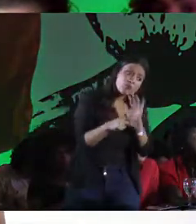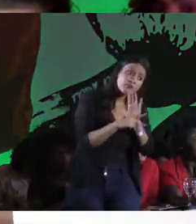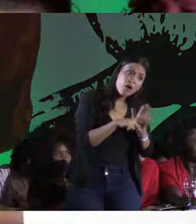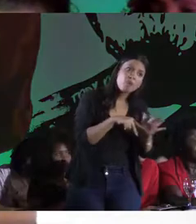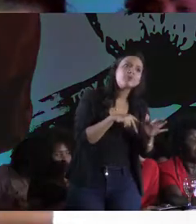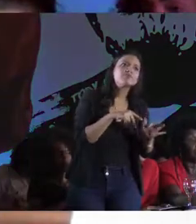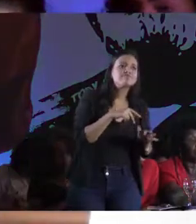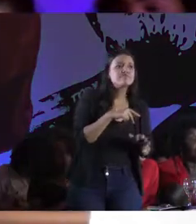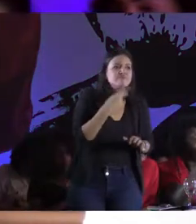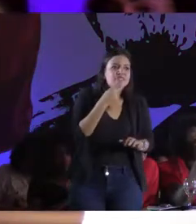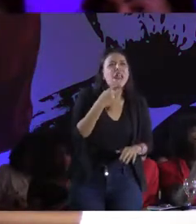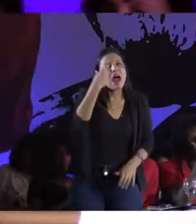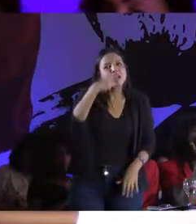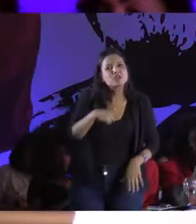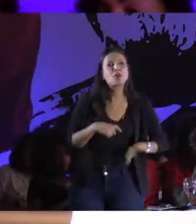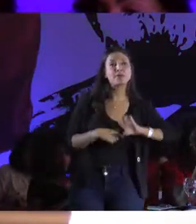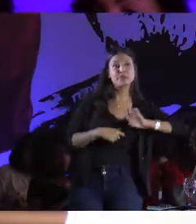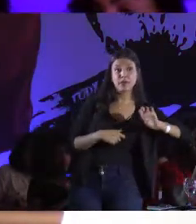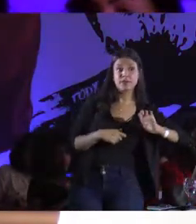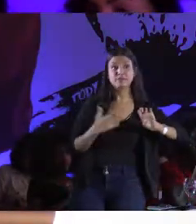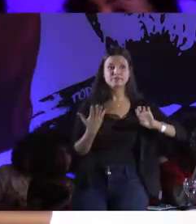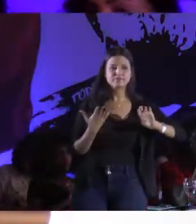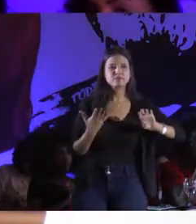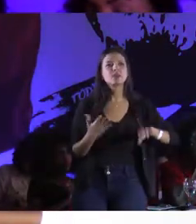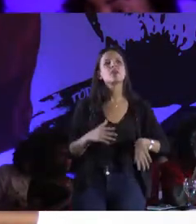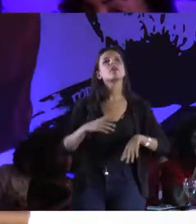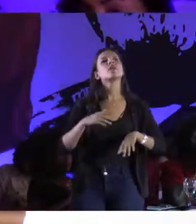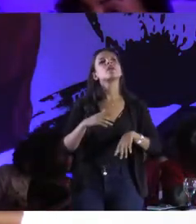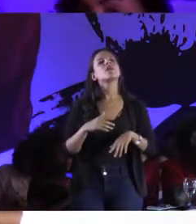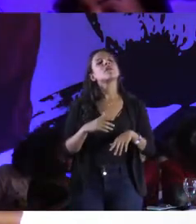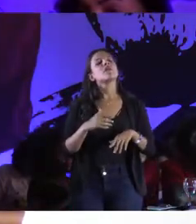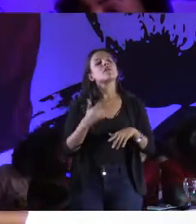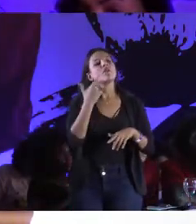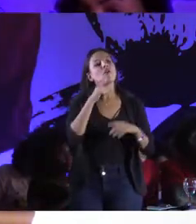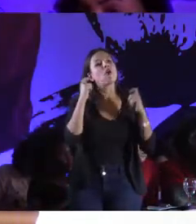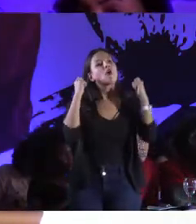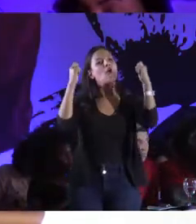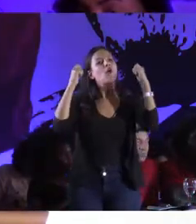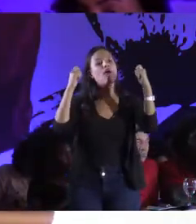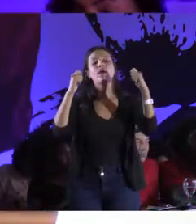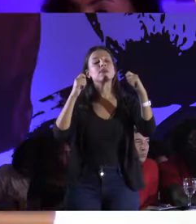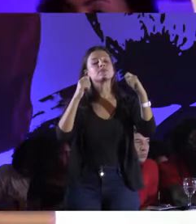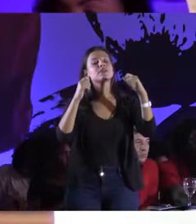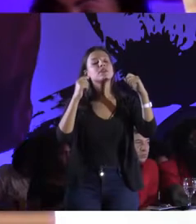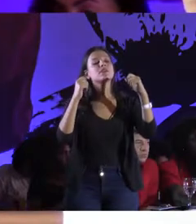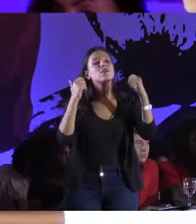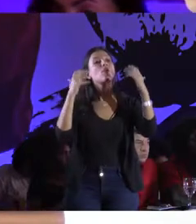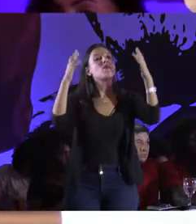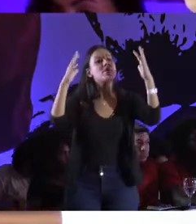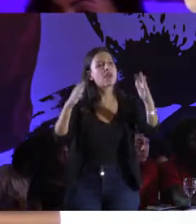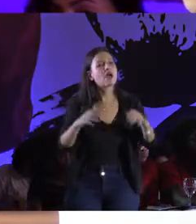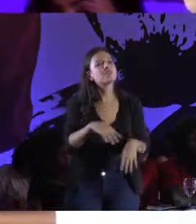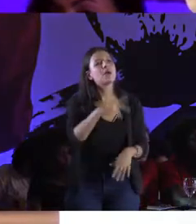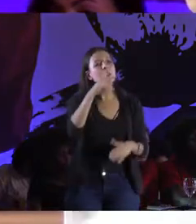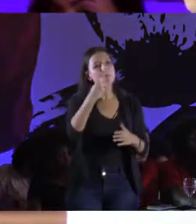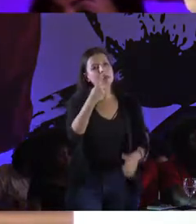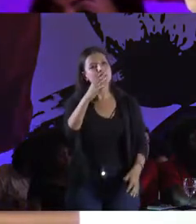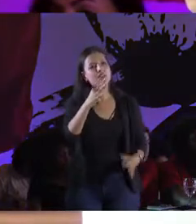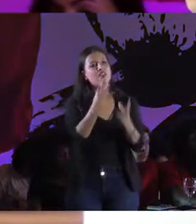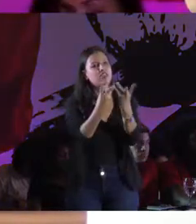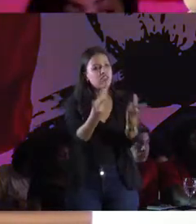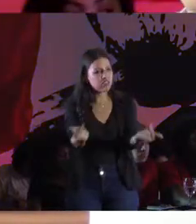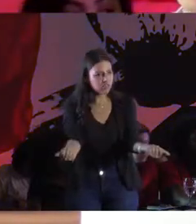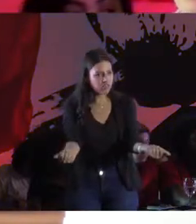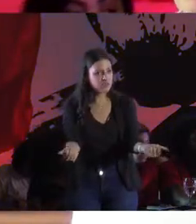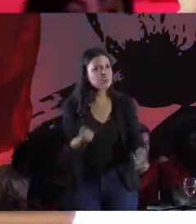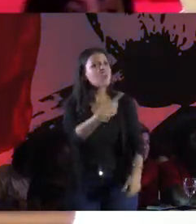dizem de esquerda, comemoraram uma suposta morte do PT. Eles anunciaram que o PT ia falir, que o